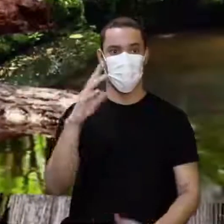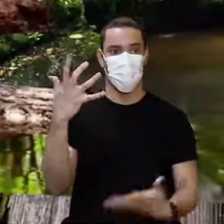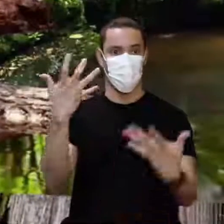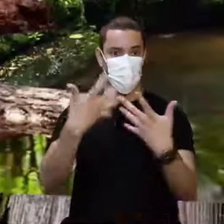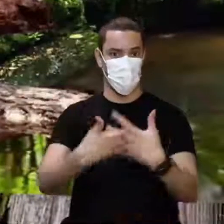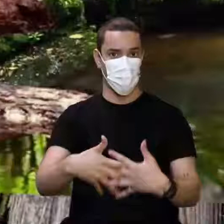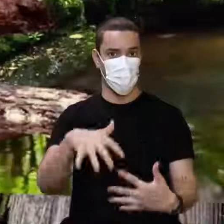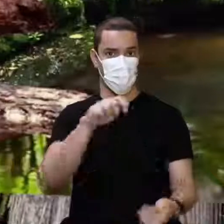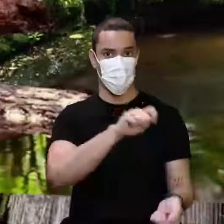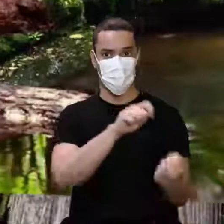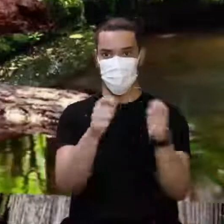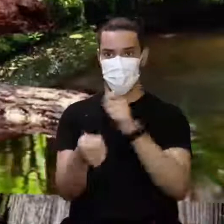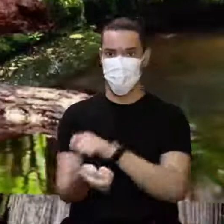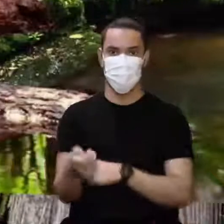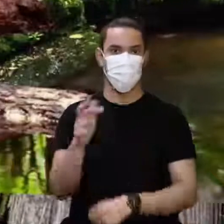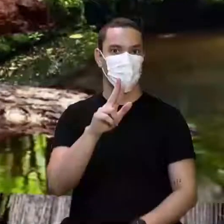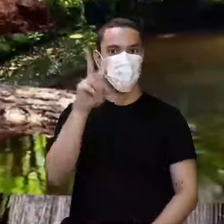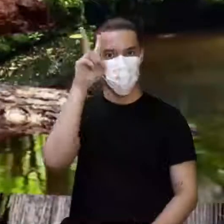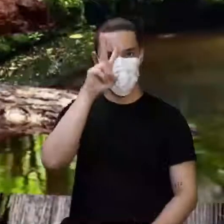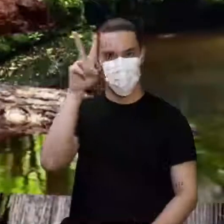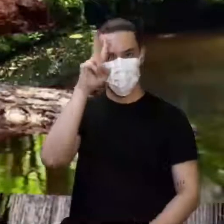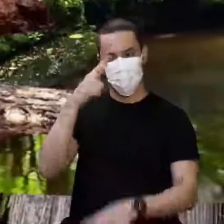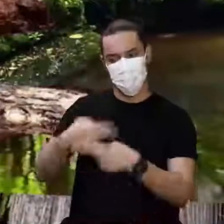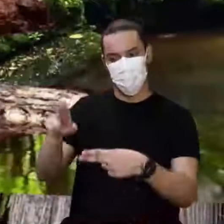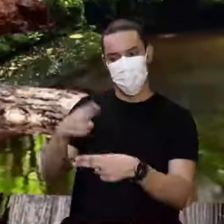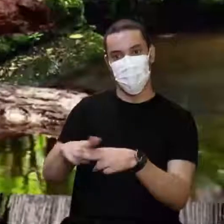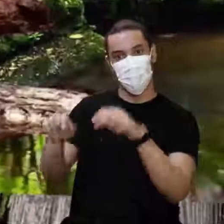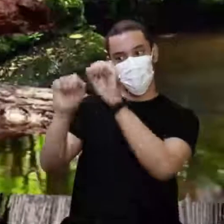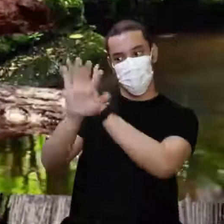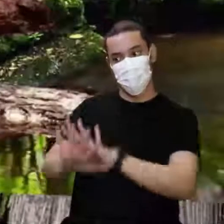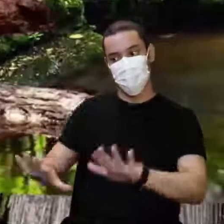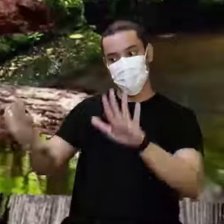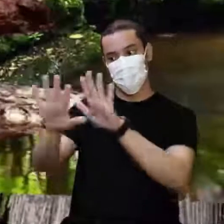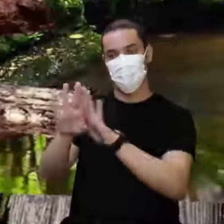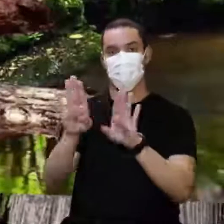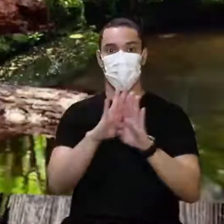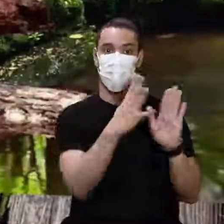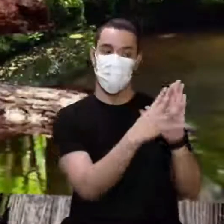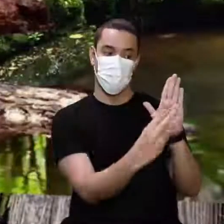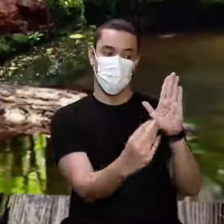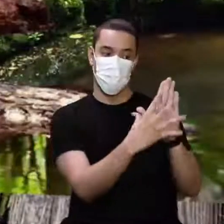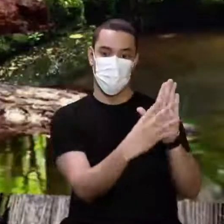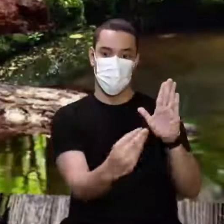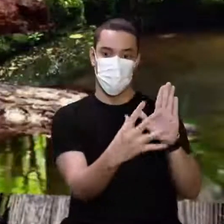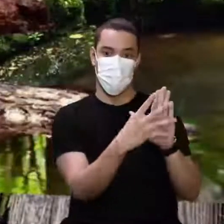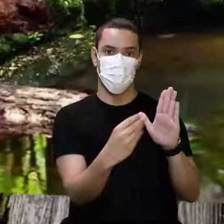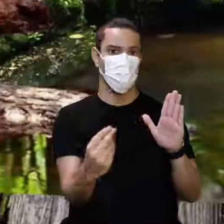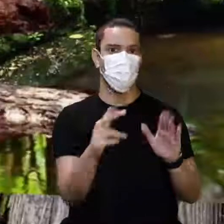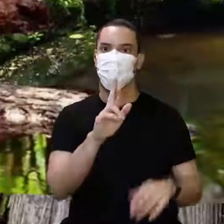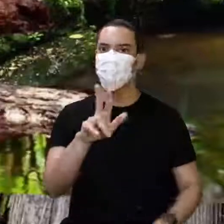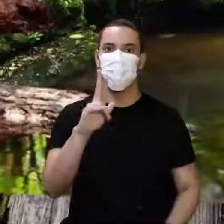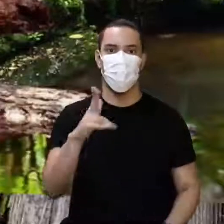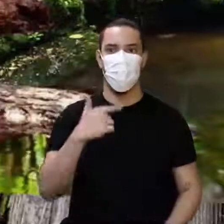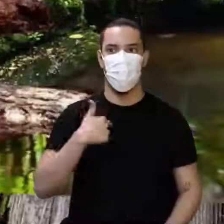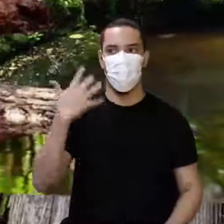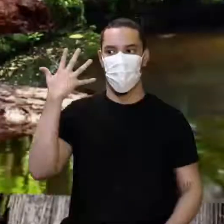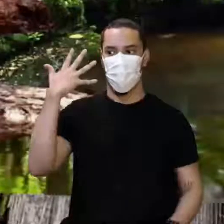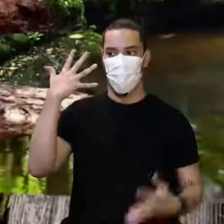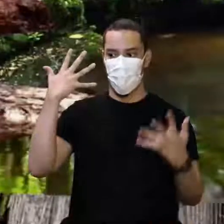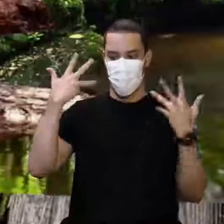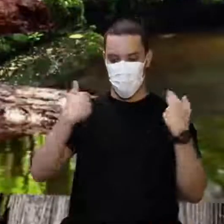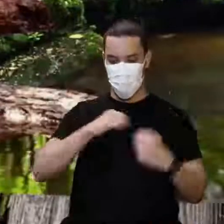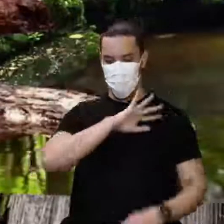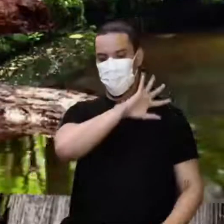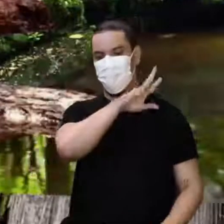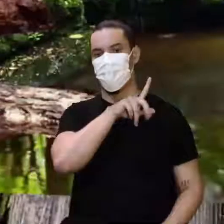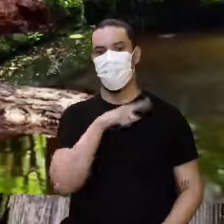mecanismo de adaptação. A gente falou sobre camuflagem na aula anterior, sobre mimetismo. Não é o animal que escolhe. Eles têm